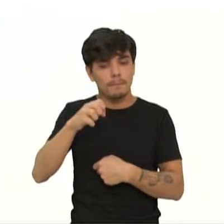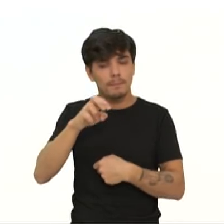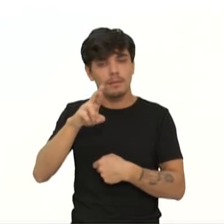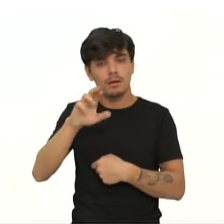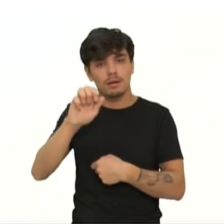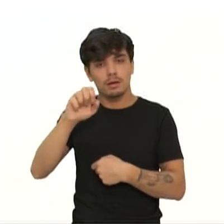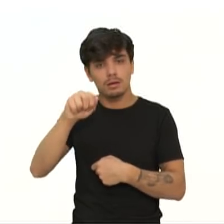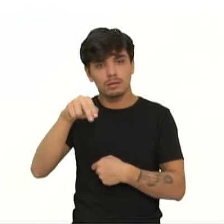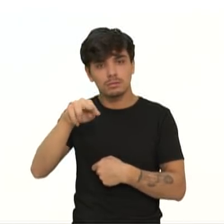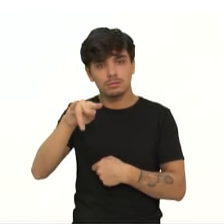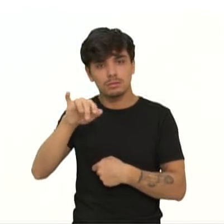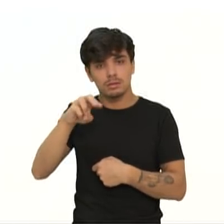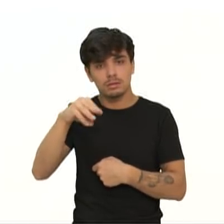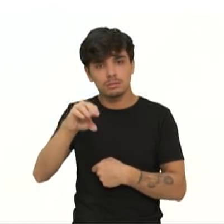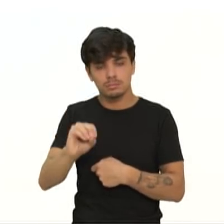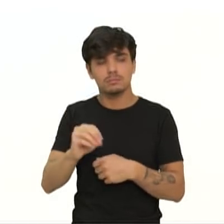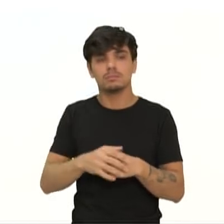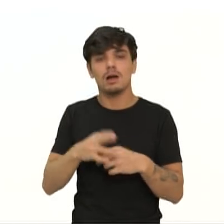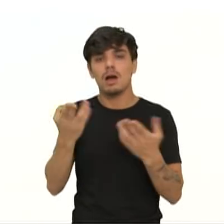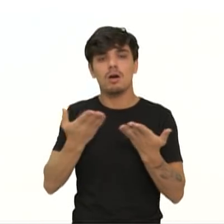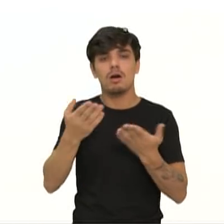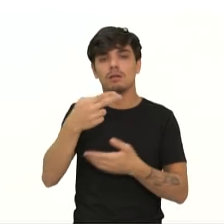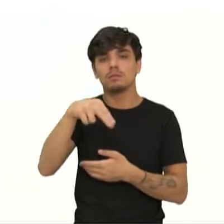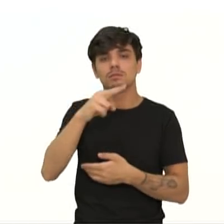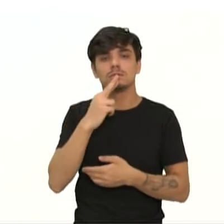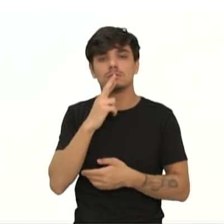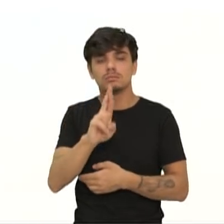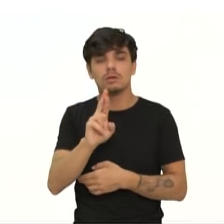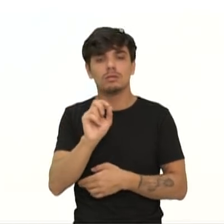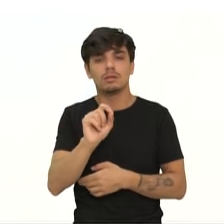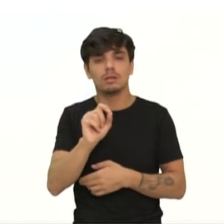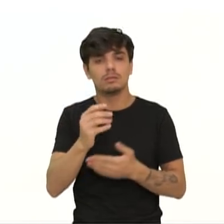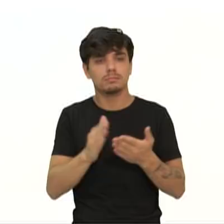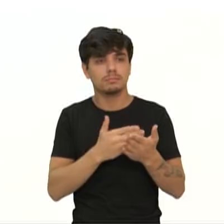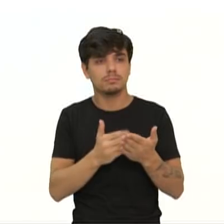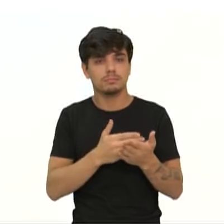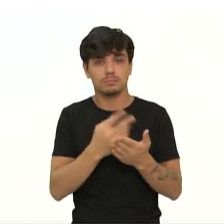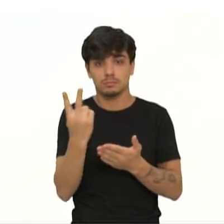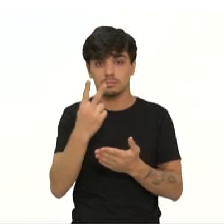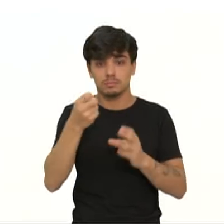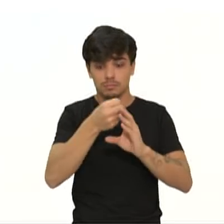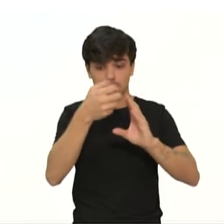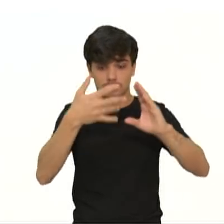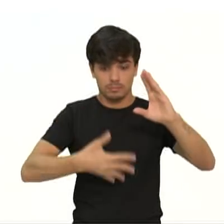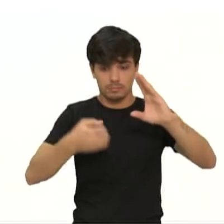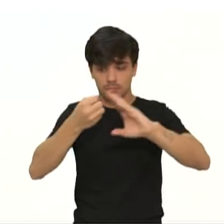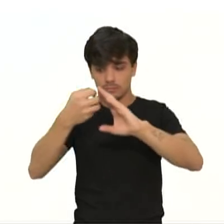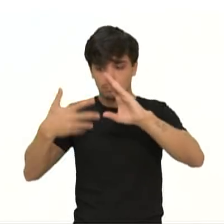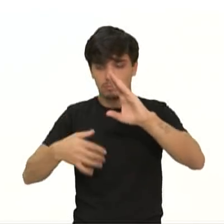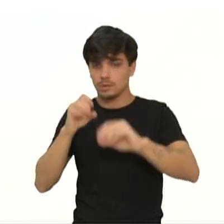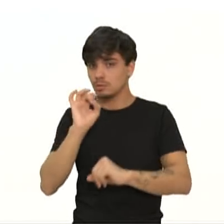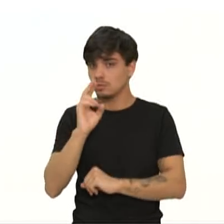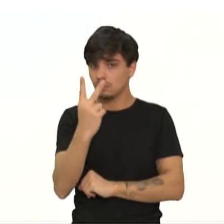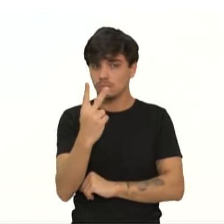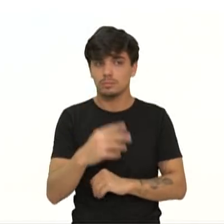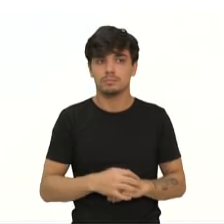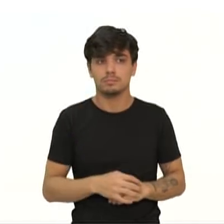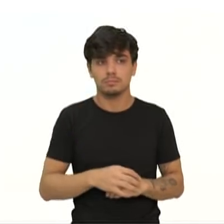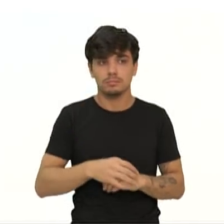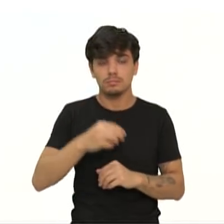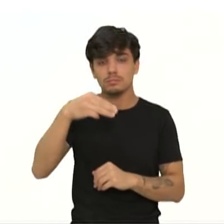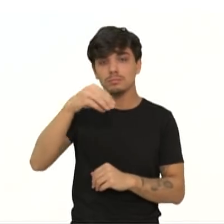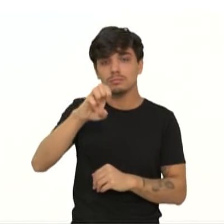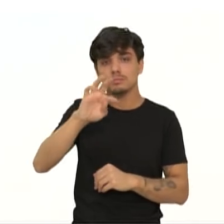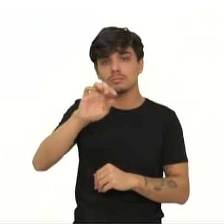responda agora no seu caderno para a professora sobre duas das suas características, só duas, tá? O metalismo